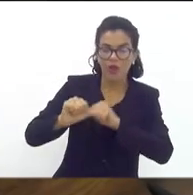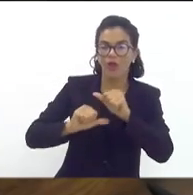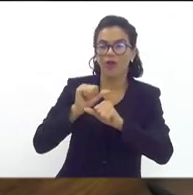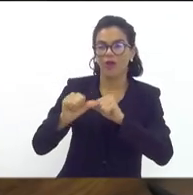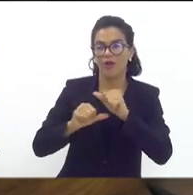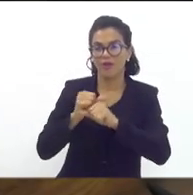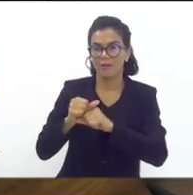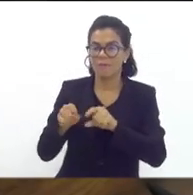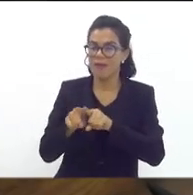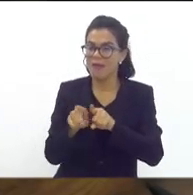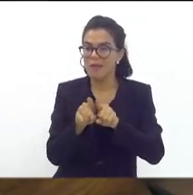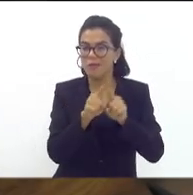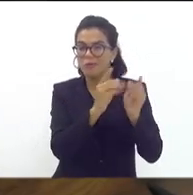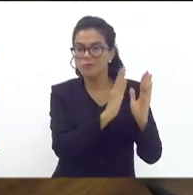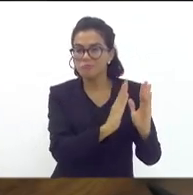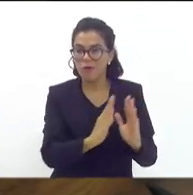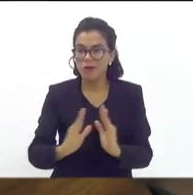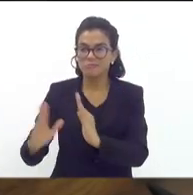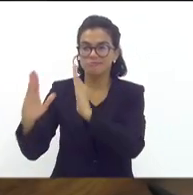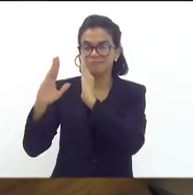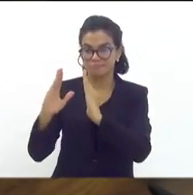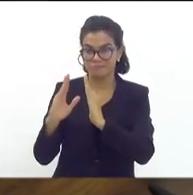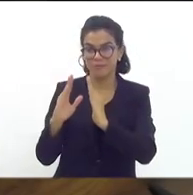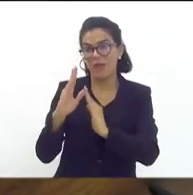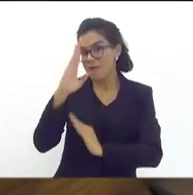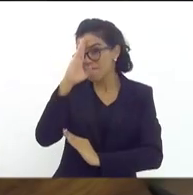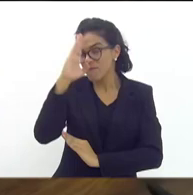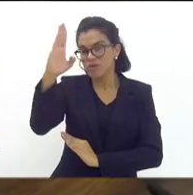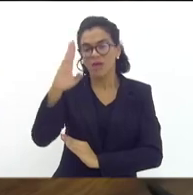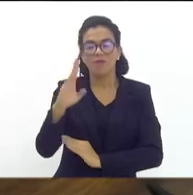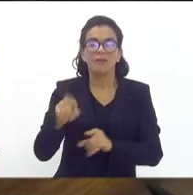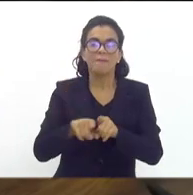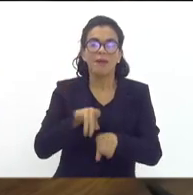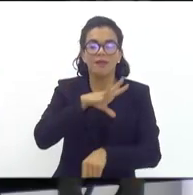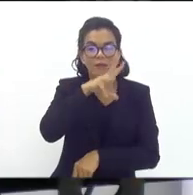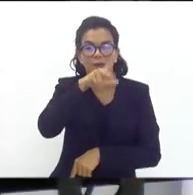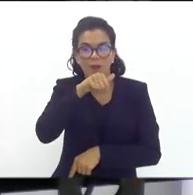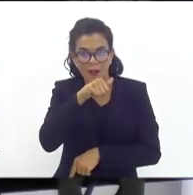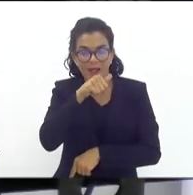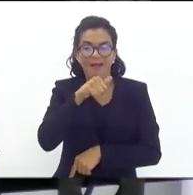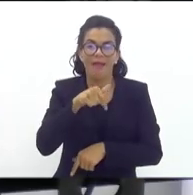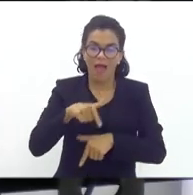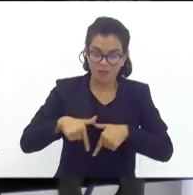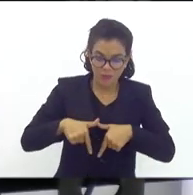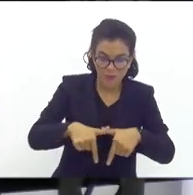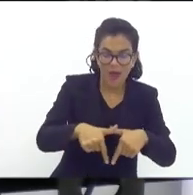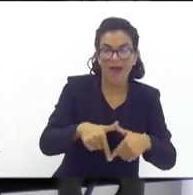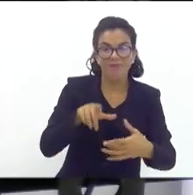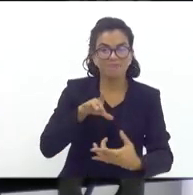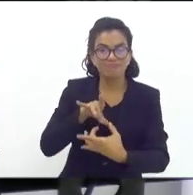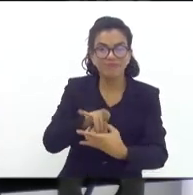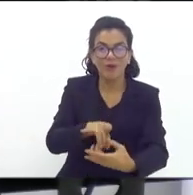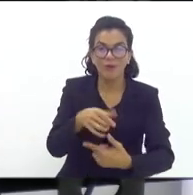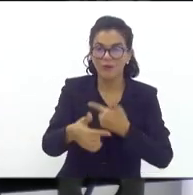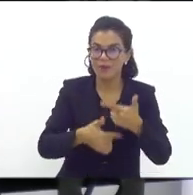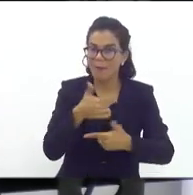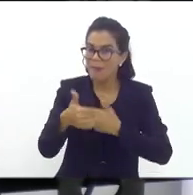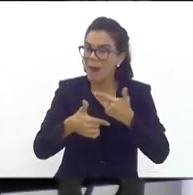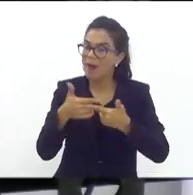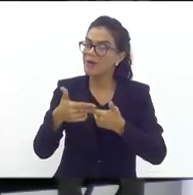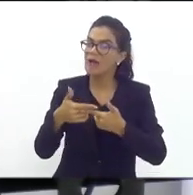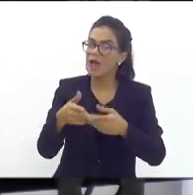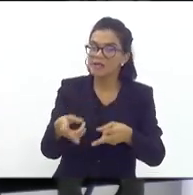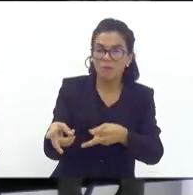dos novos processos regulatório inclusive é fundamental para o processo da Fazenda do Estado atuar nesse sentido tendo em vista que algum serviço ali é explorado